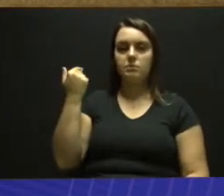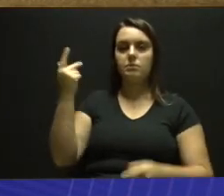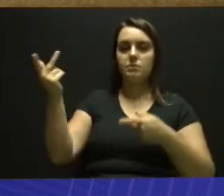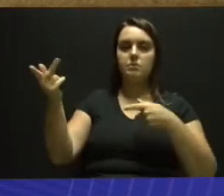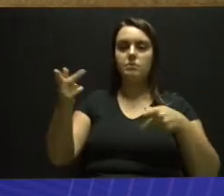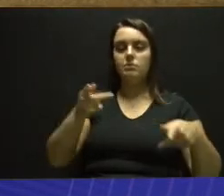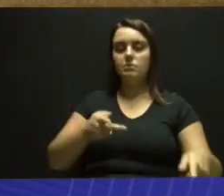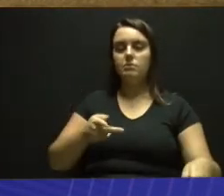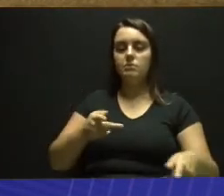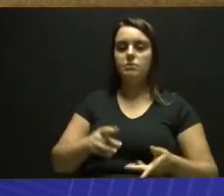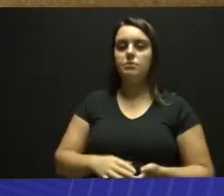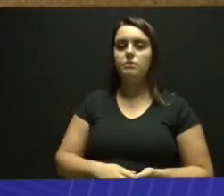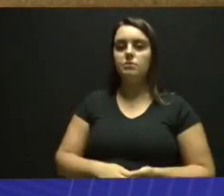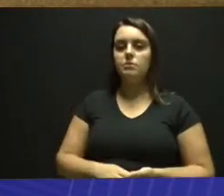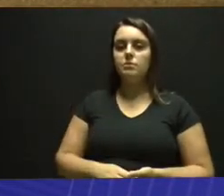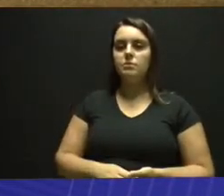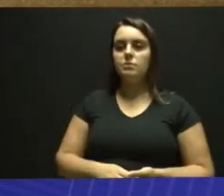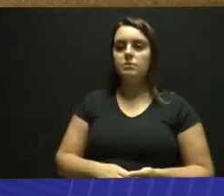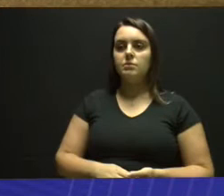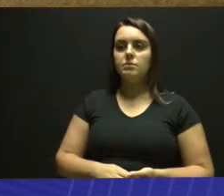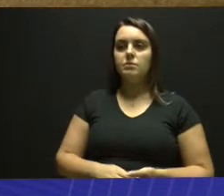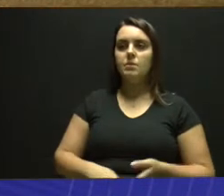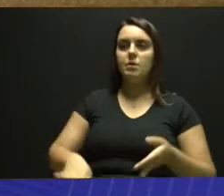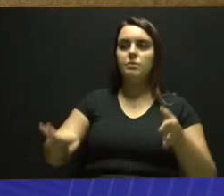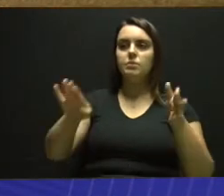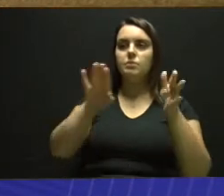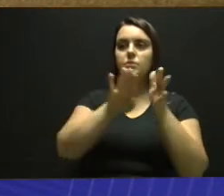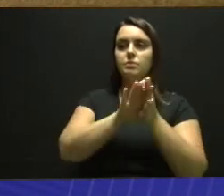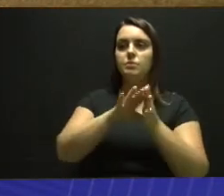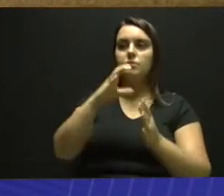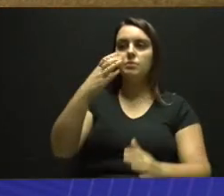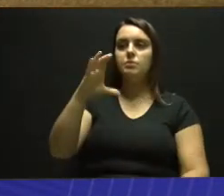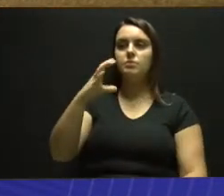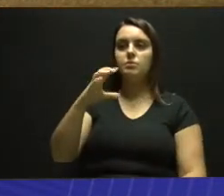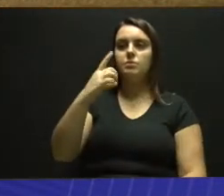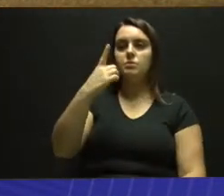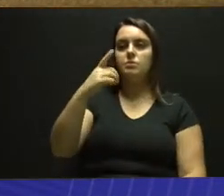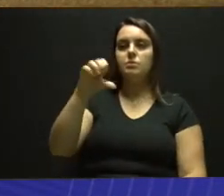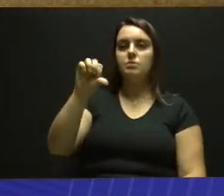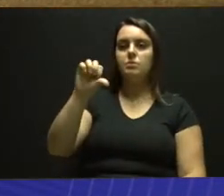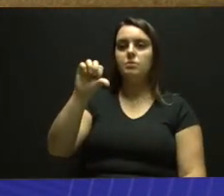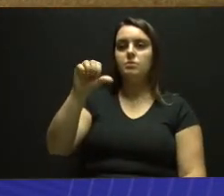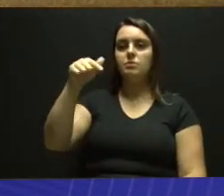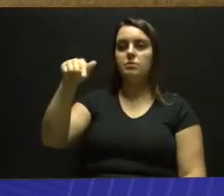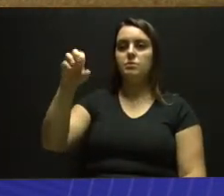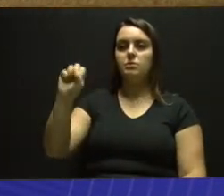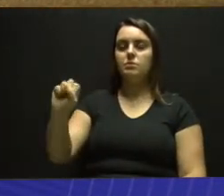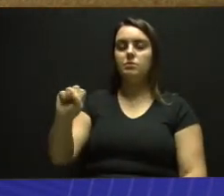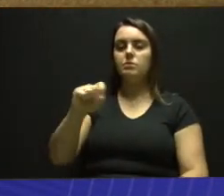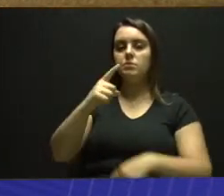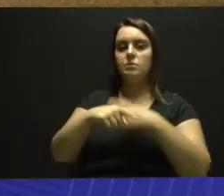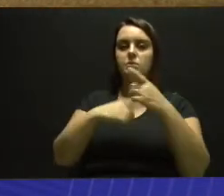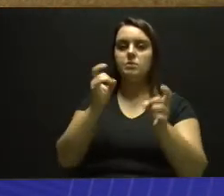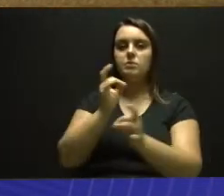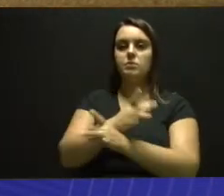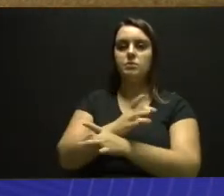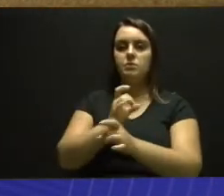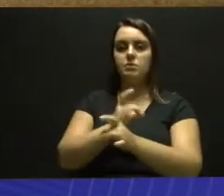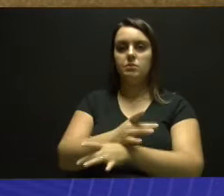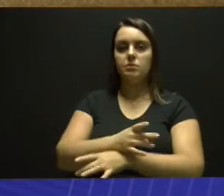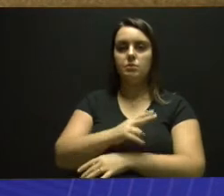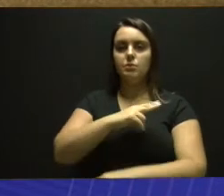época chegou em cubatão em 1978 e após terminar seus estudos na escola afonso